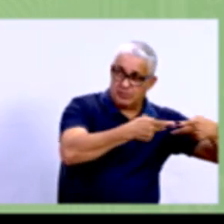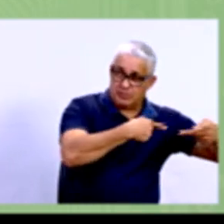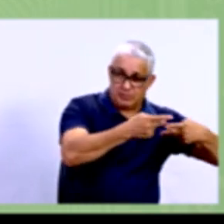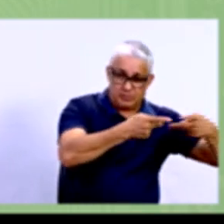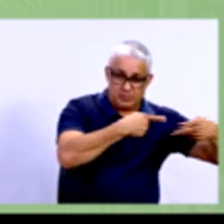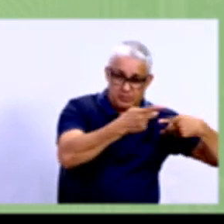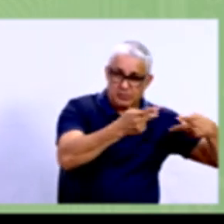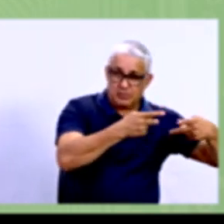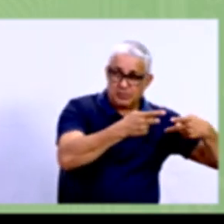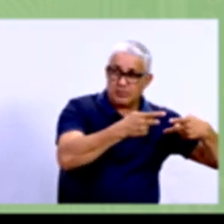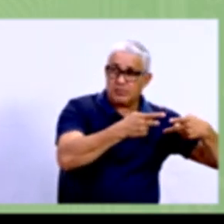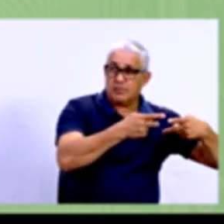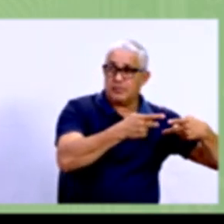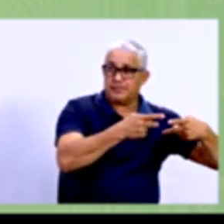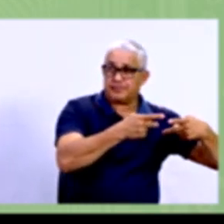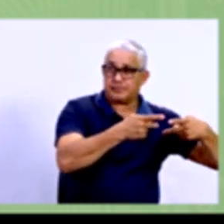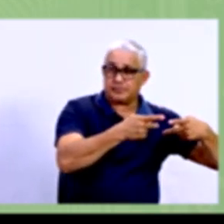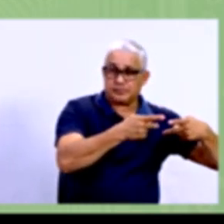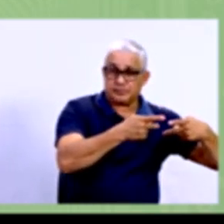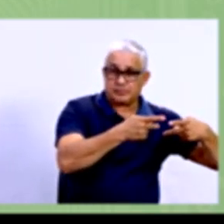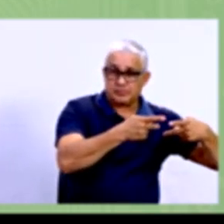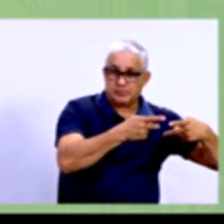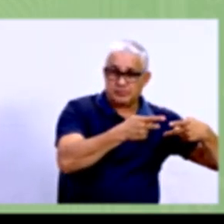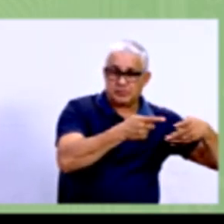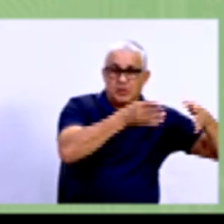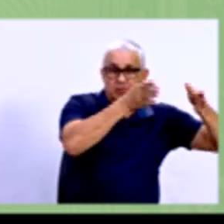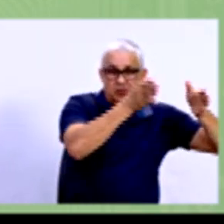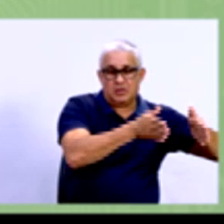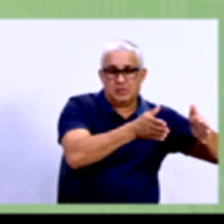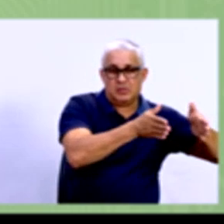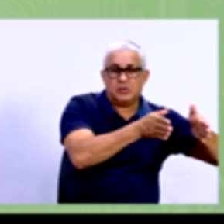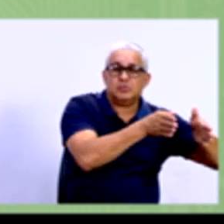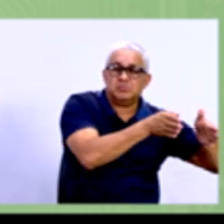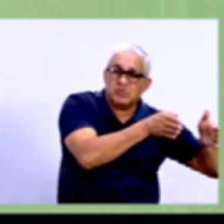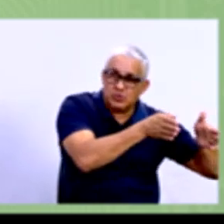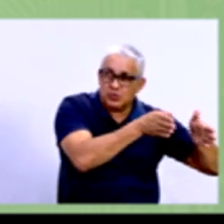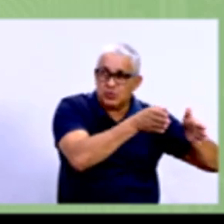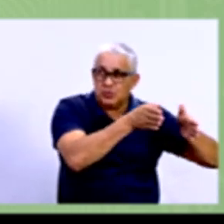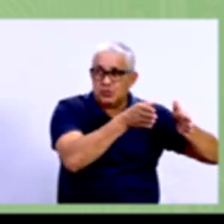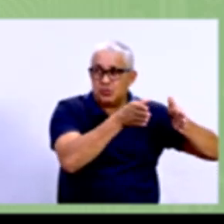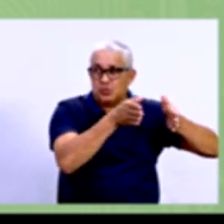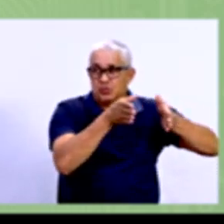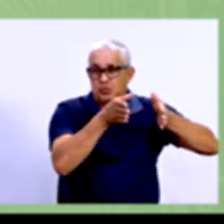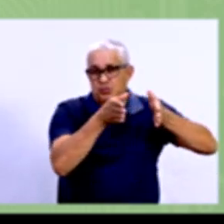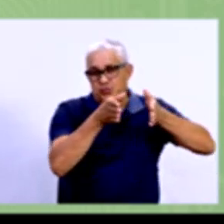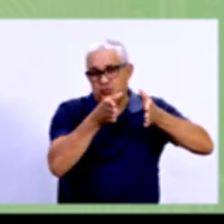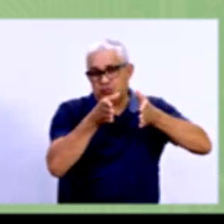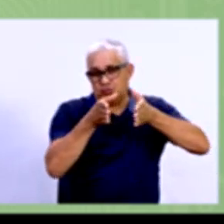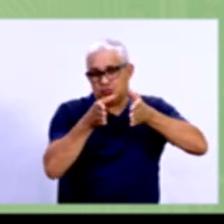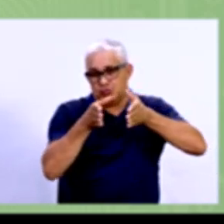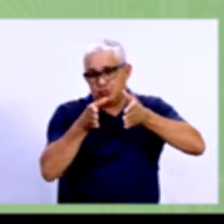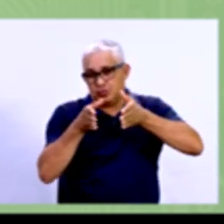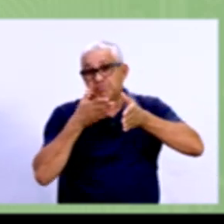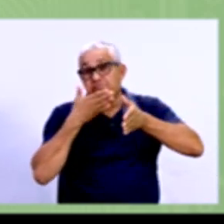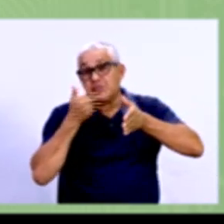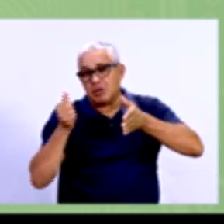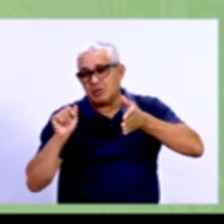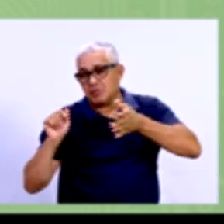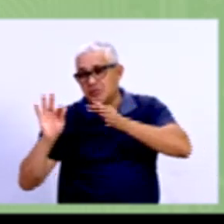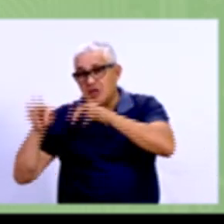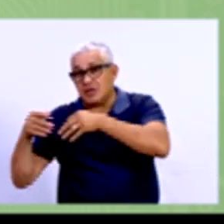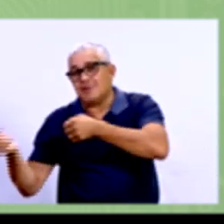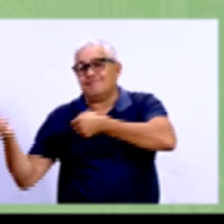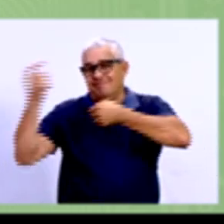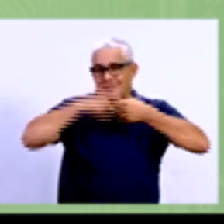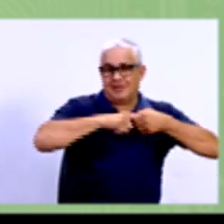2 casas, né, que a gente fala que tem que voltar, então compensa a gente voltar essas 2 casas do que ir lá para o final e depois dar errado a gente ter que começar